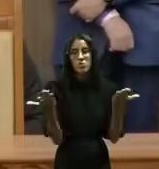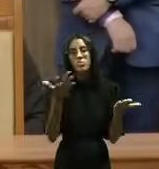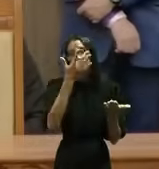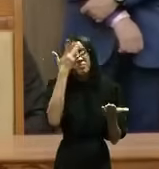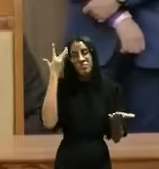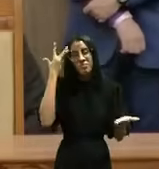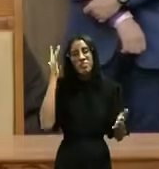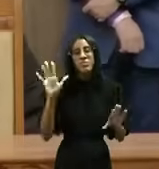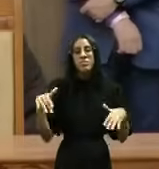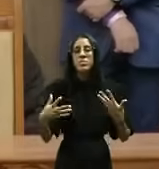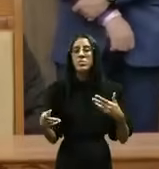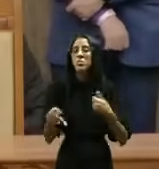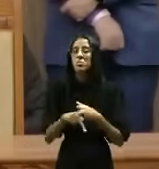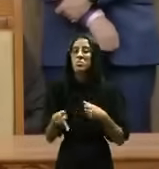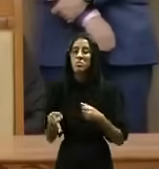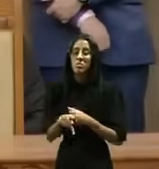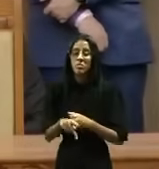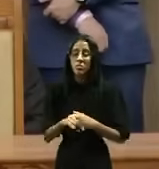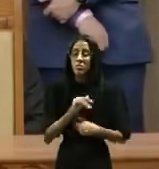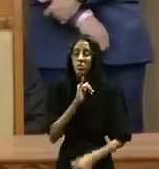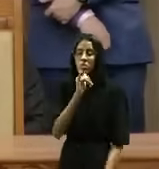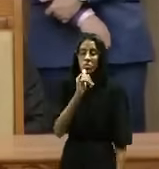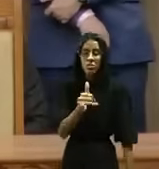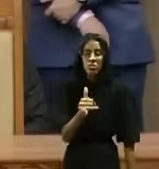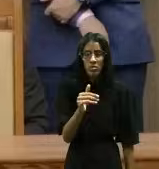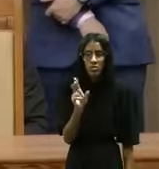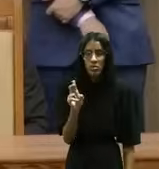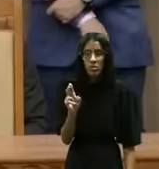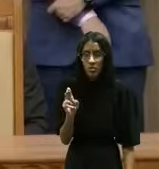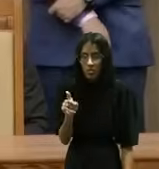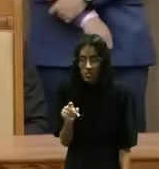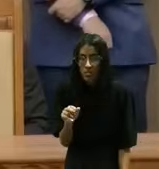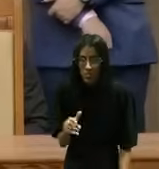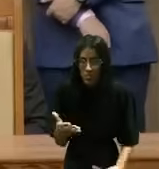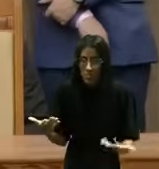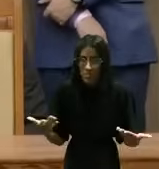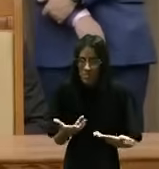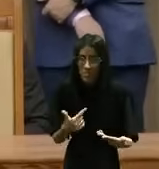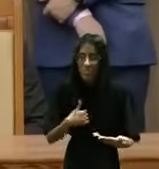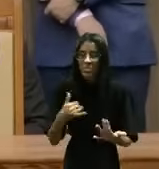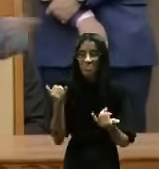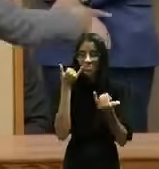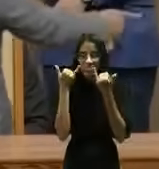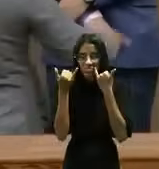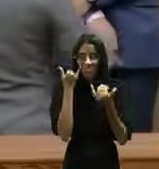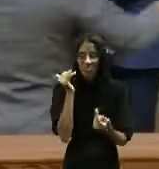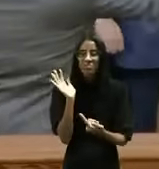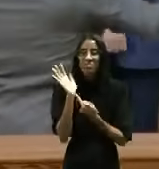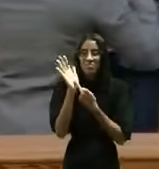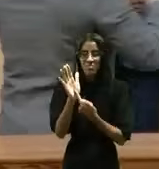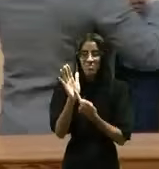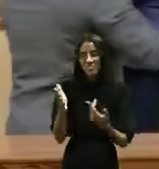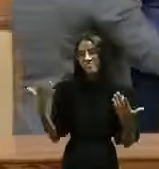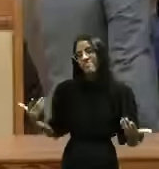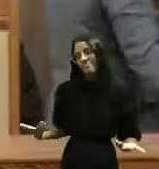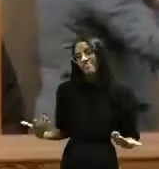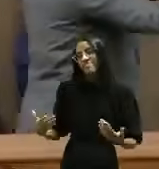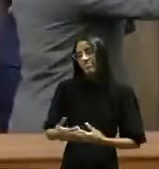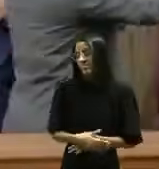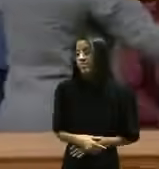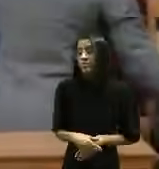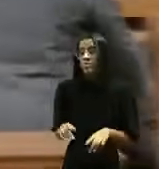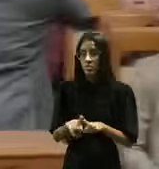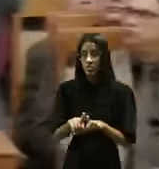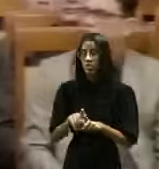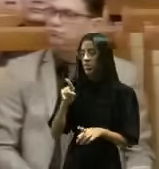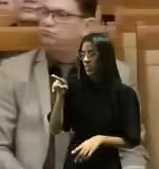aí O Pedro disse meus irmãos Agora eu tenho uma novidade para dizer tu que é judeu Eu também que sou judeu